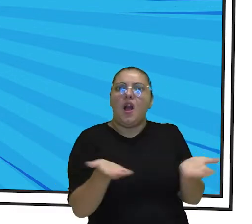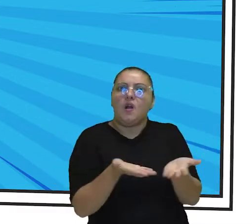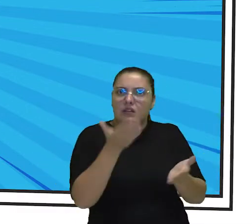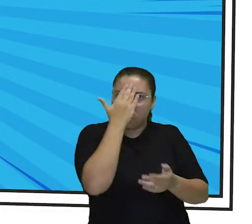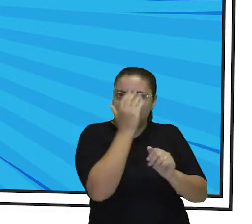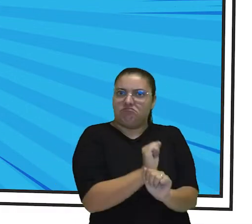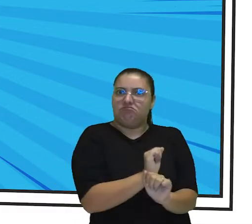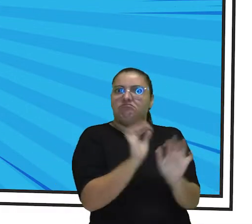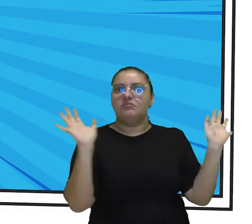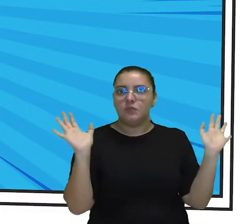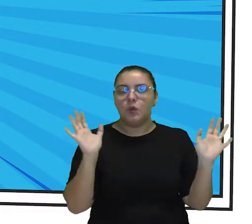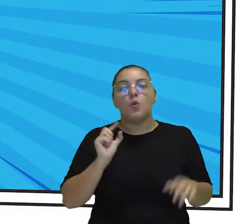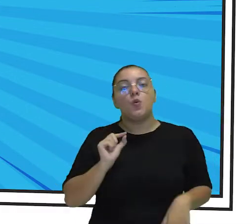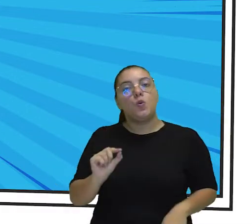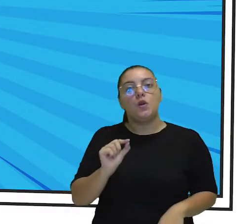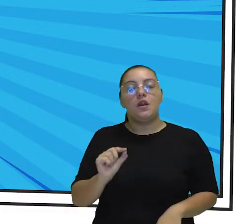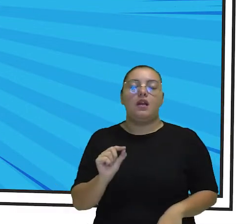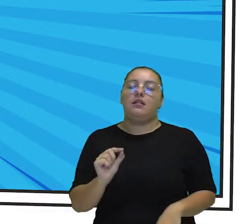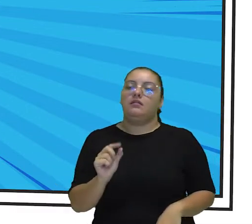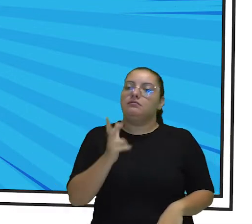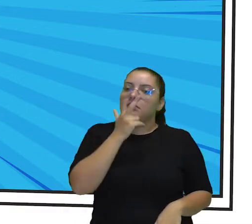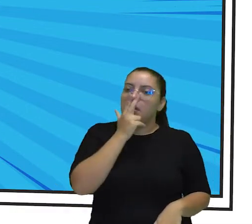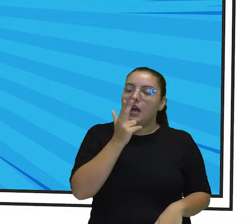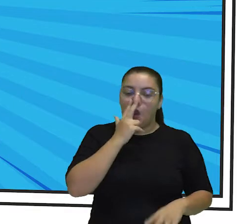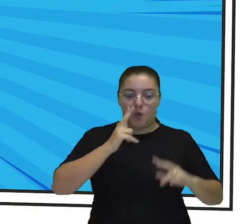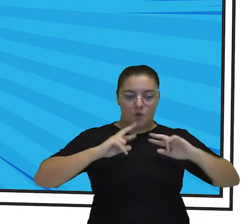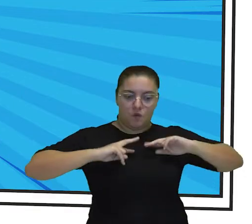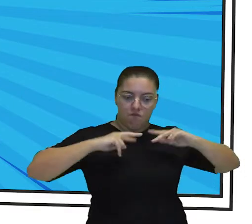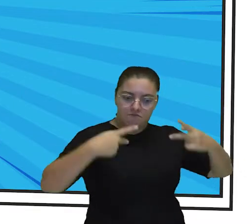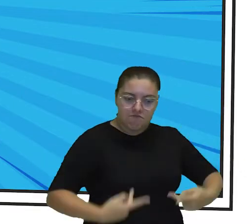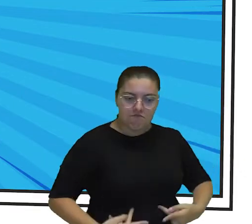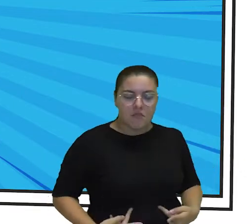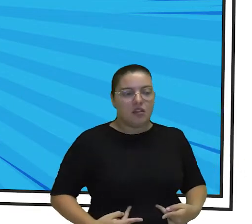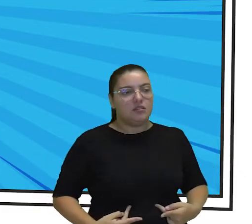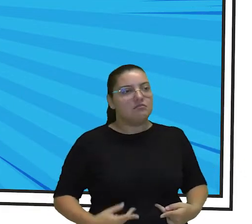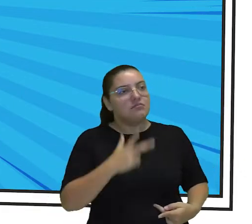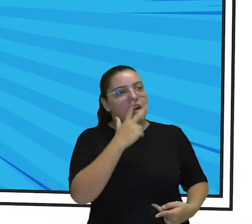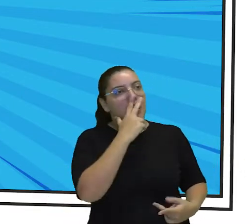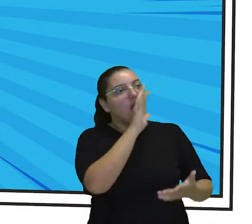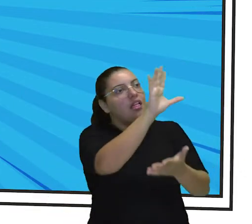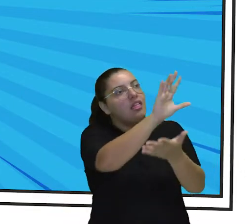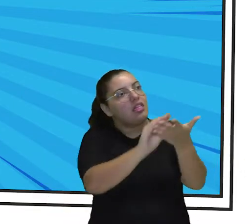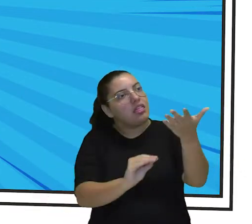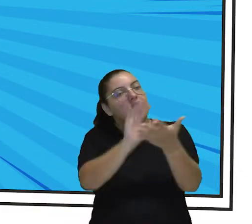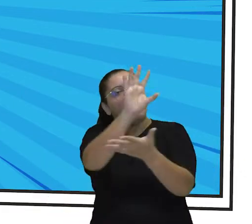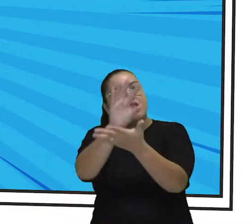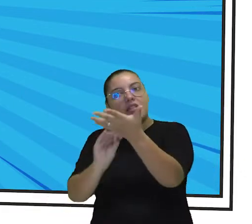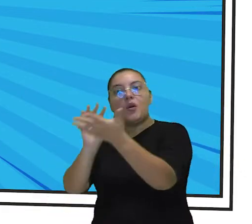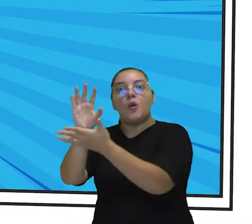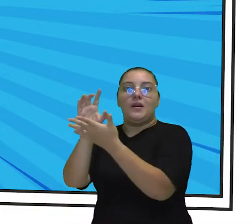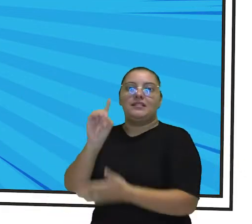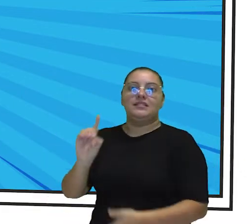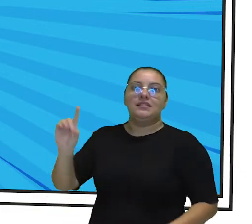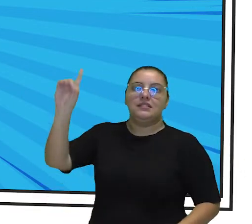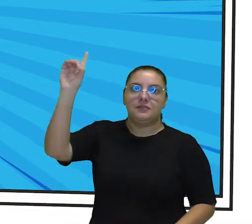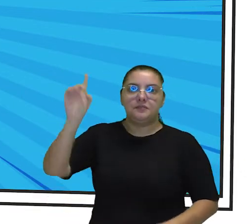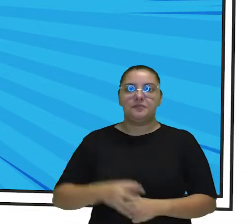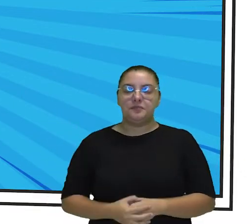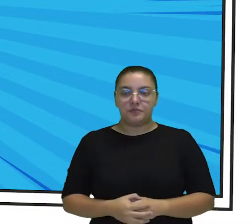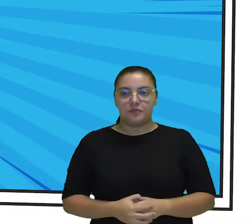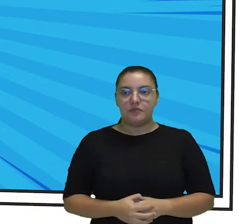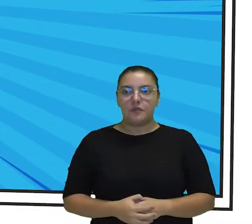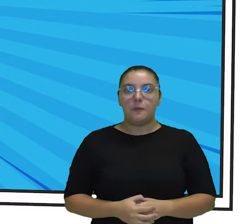Acaba fazendo com que a condição humana comece a se projetar a condição divina. Então sai